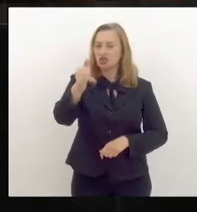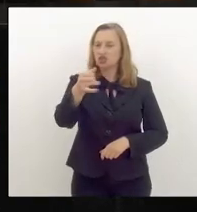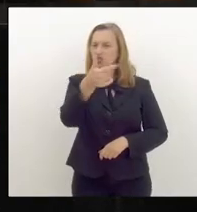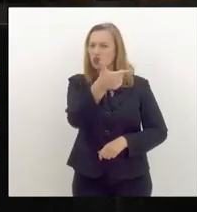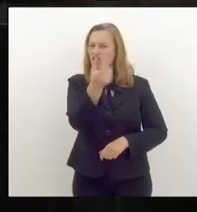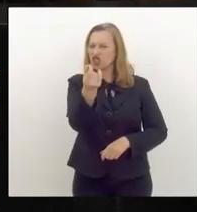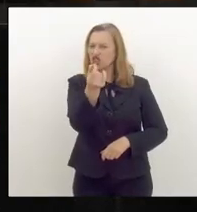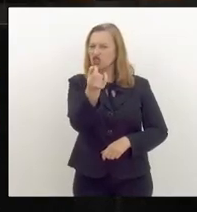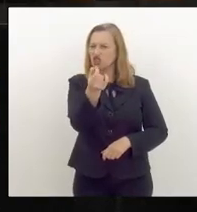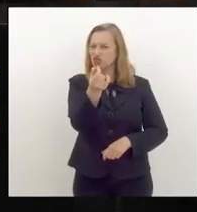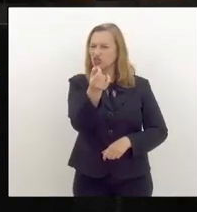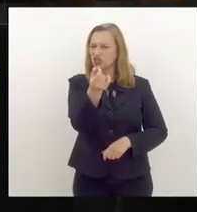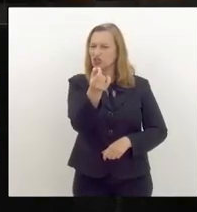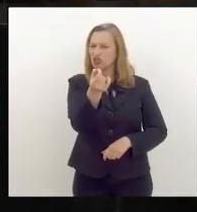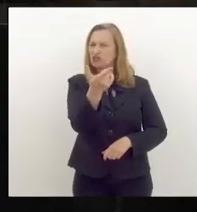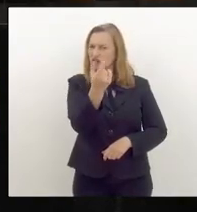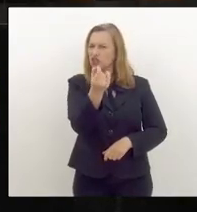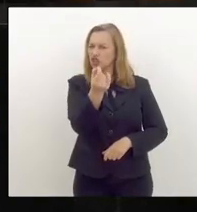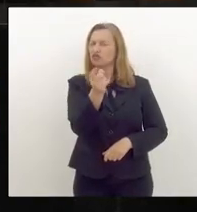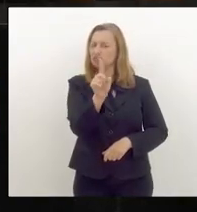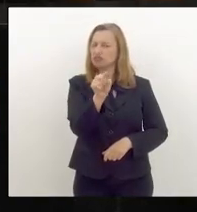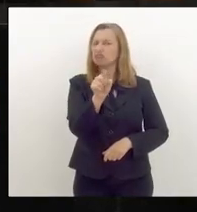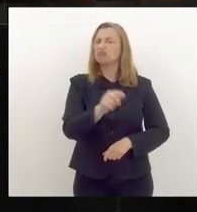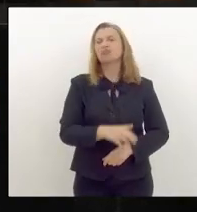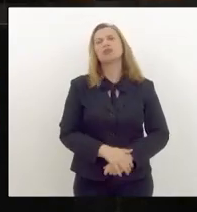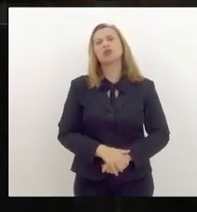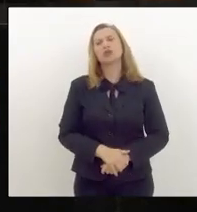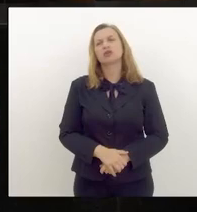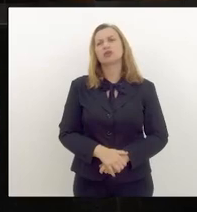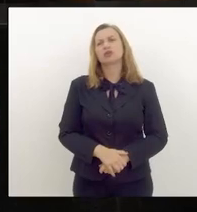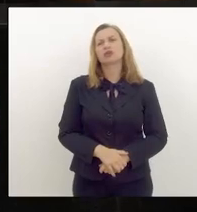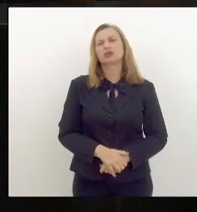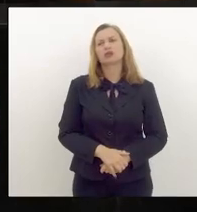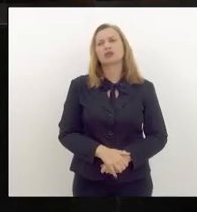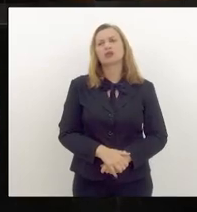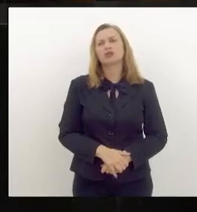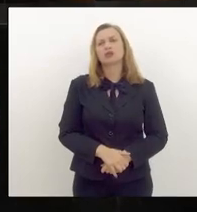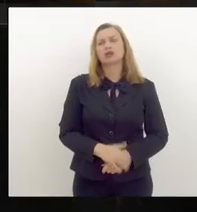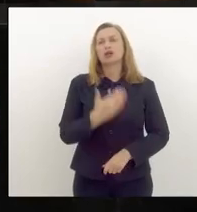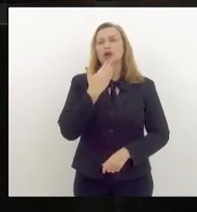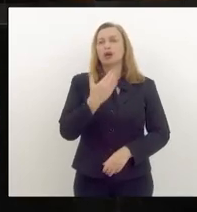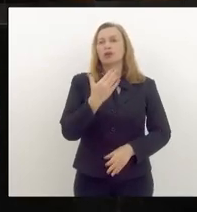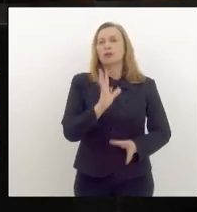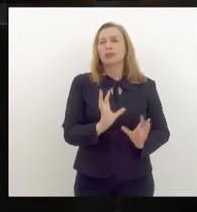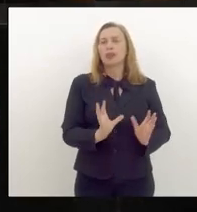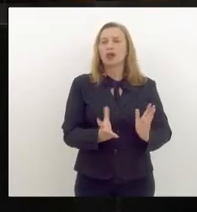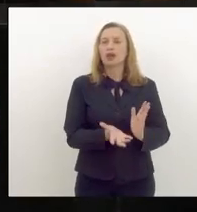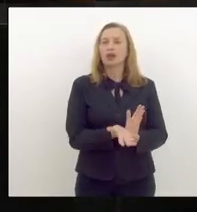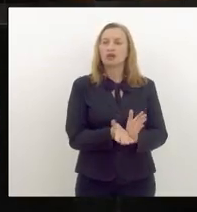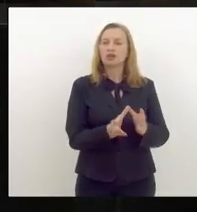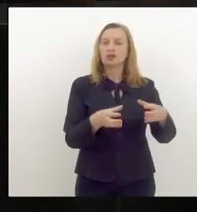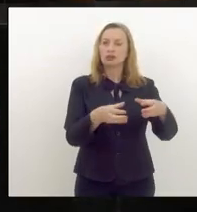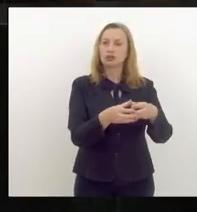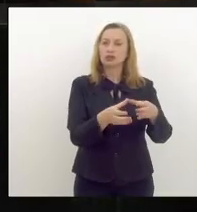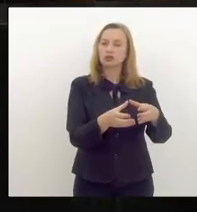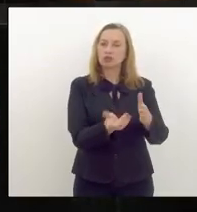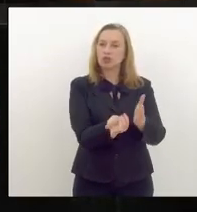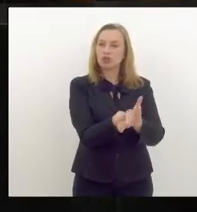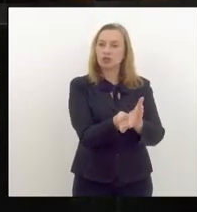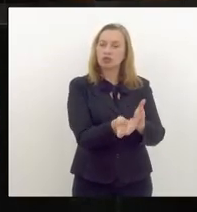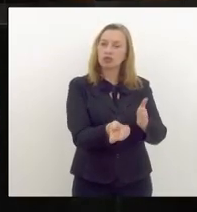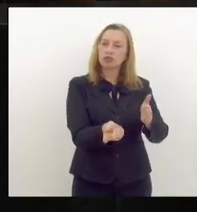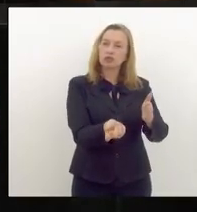20 20 para solicitar que o Tribunal de Contas audit a